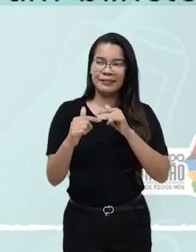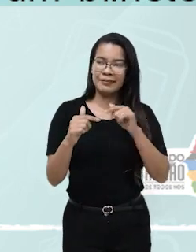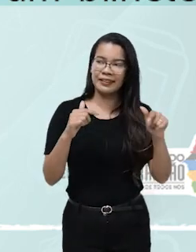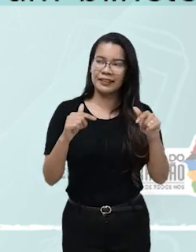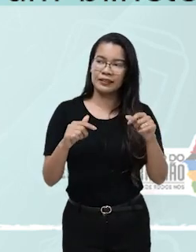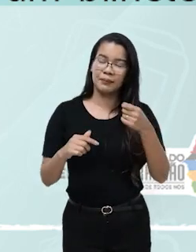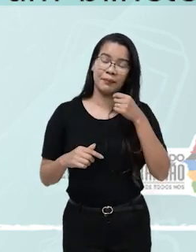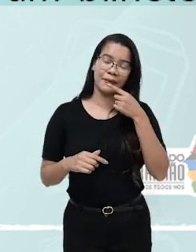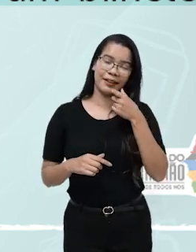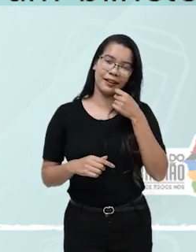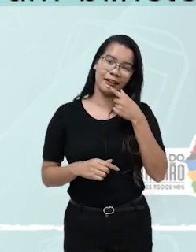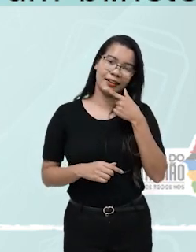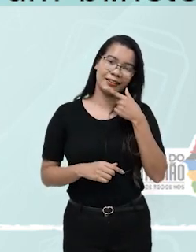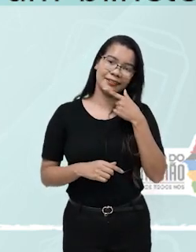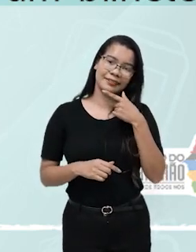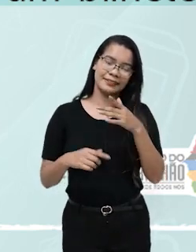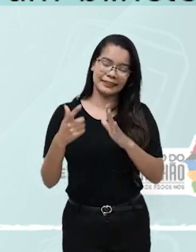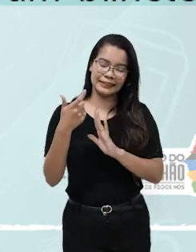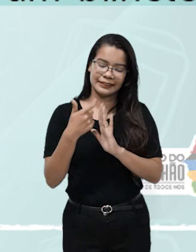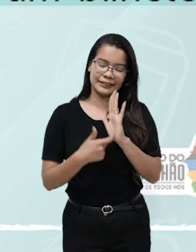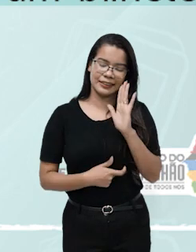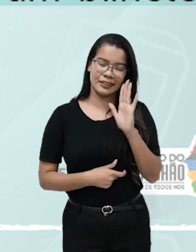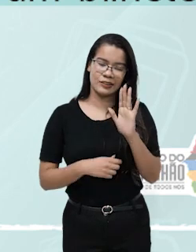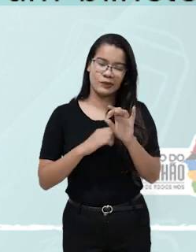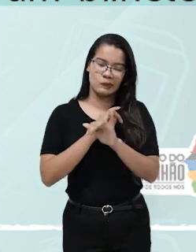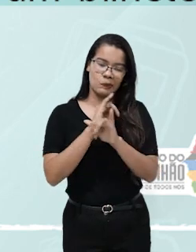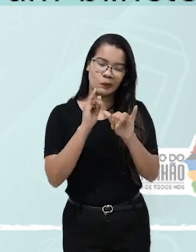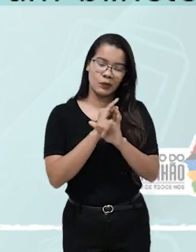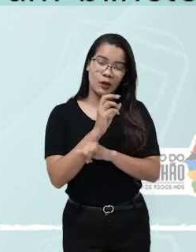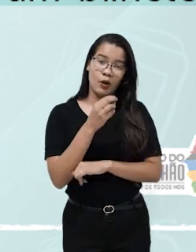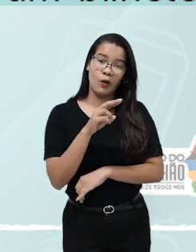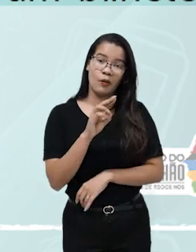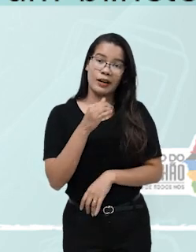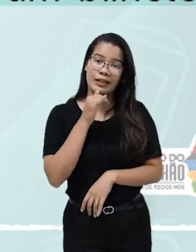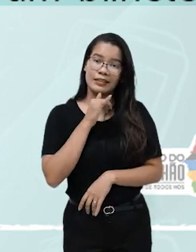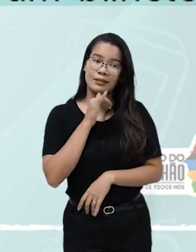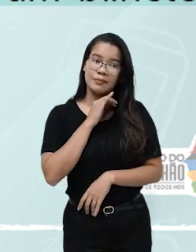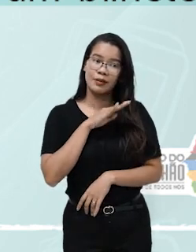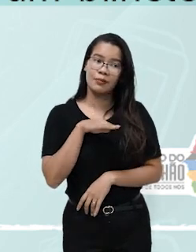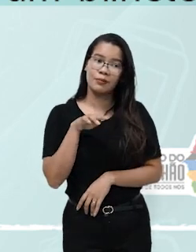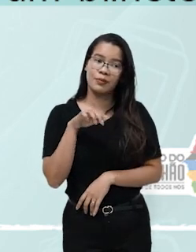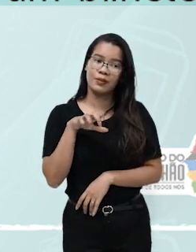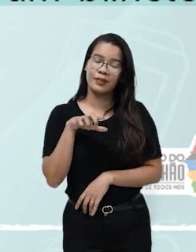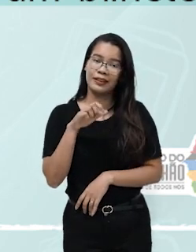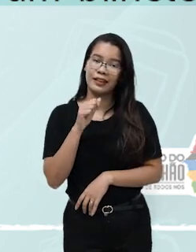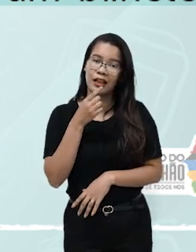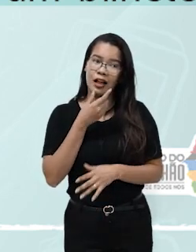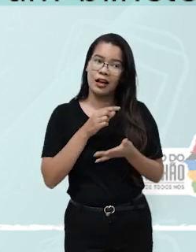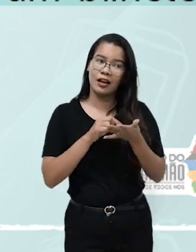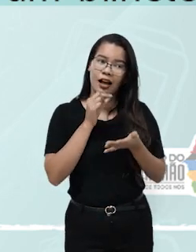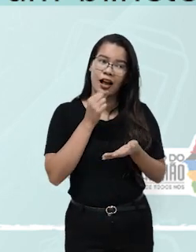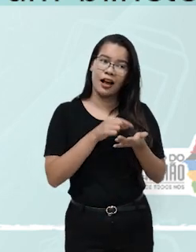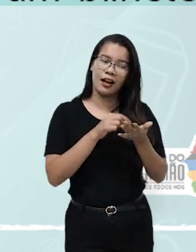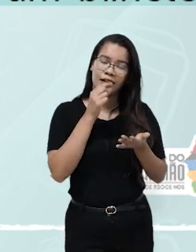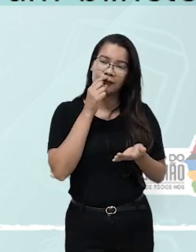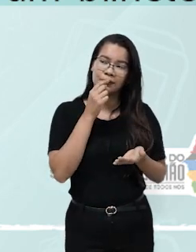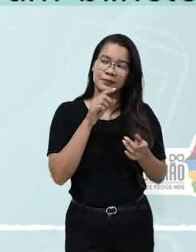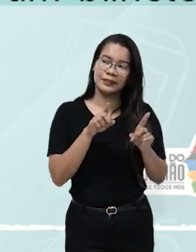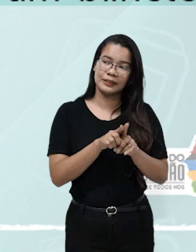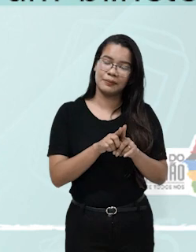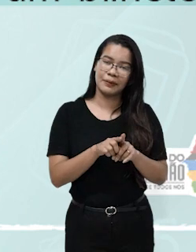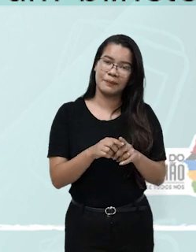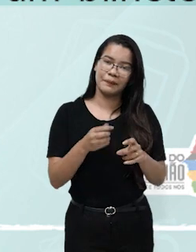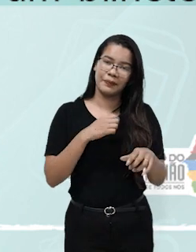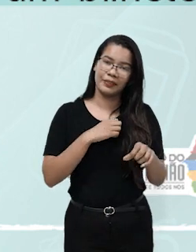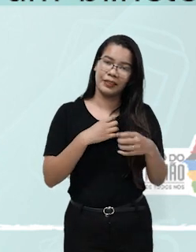Piada. Texto instrucional. A bula do remédio. Ela serve lá para te dizer para que ele serve e as reações